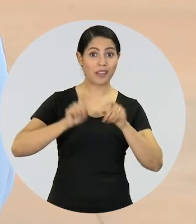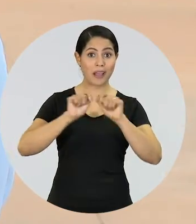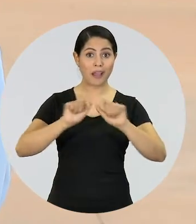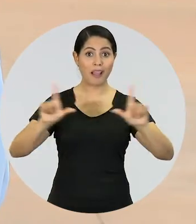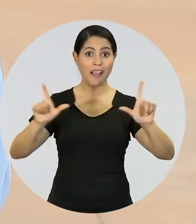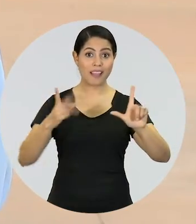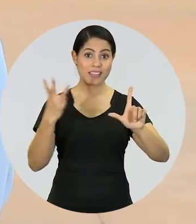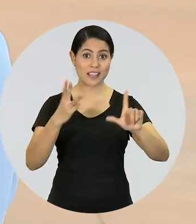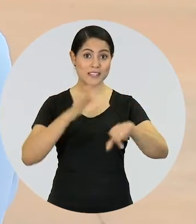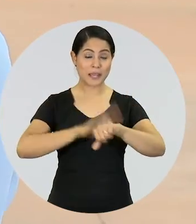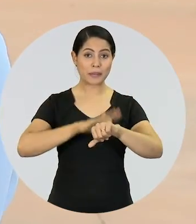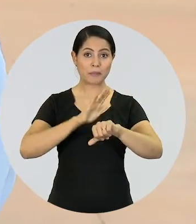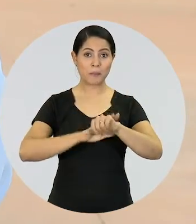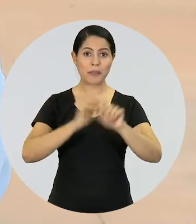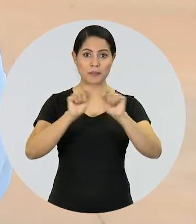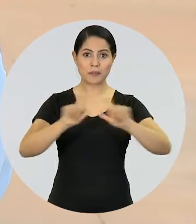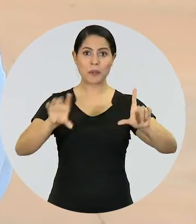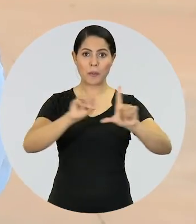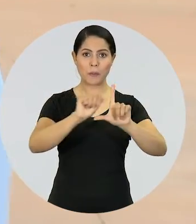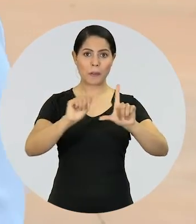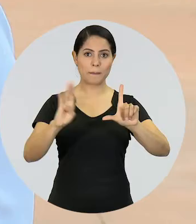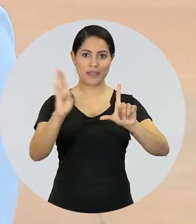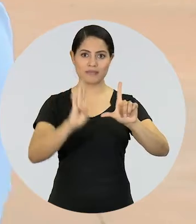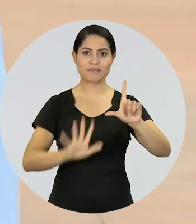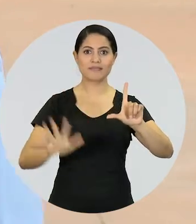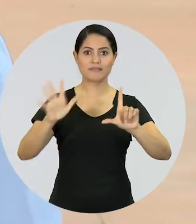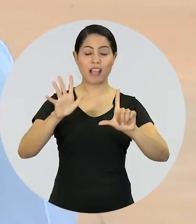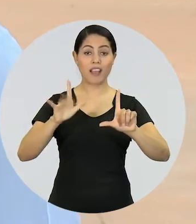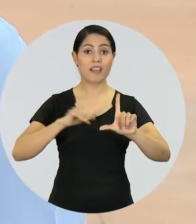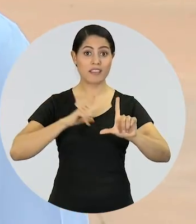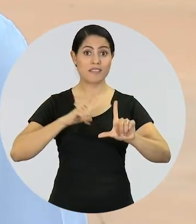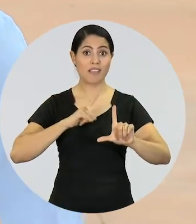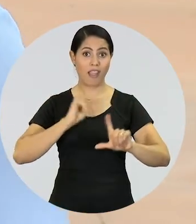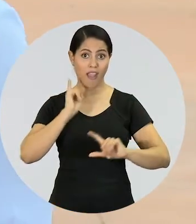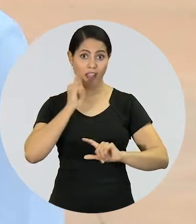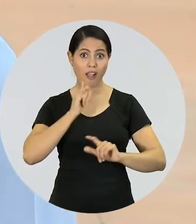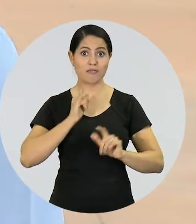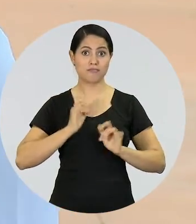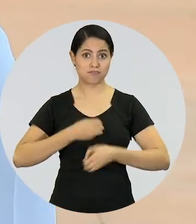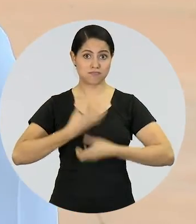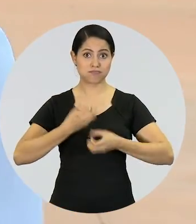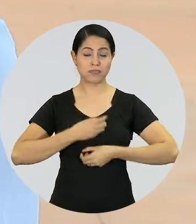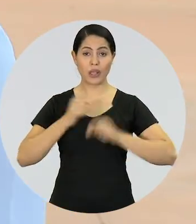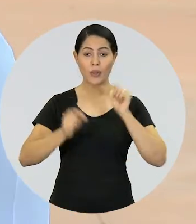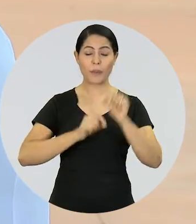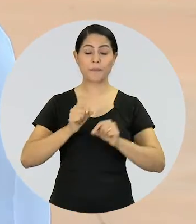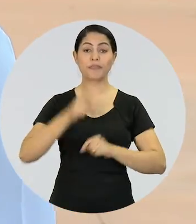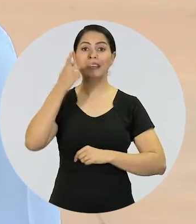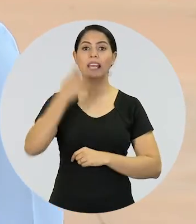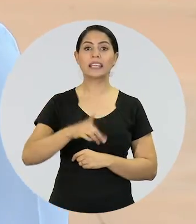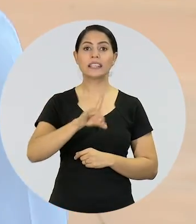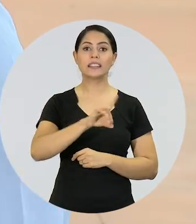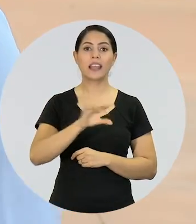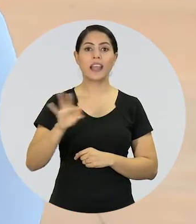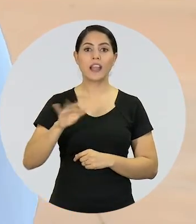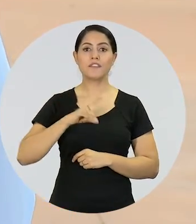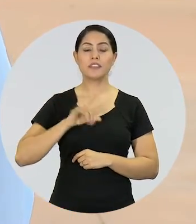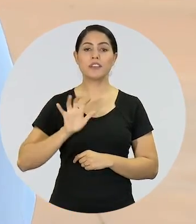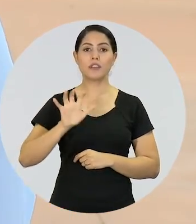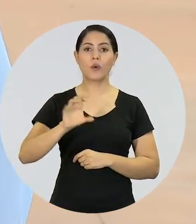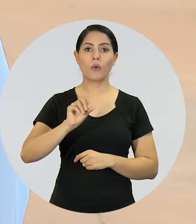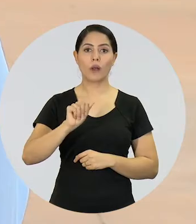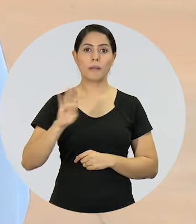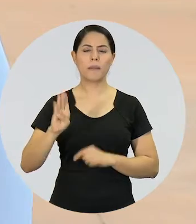Voltamos neste terceiro bloco do OAB Nacional com mais um giro de notícias. Aqui no DF, a seccional promoveu o